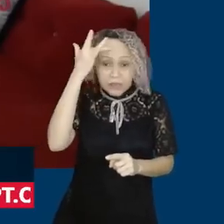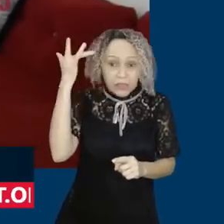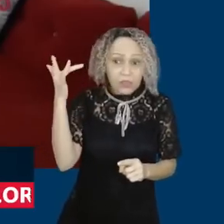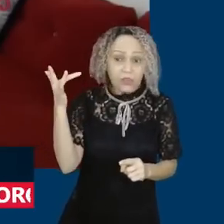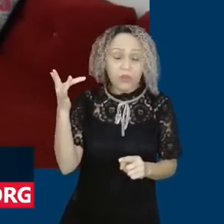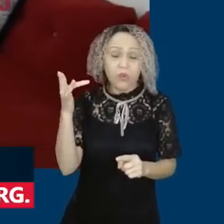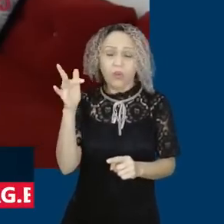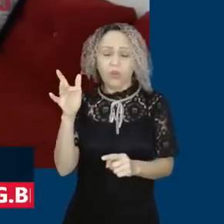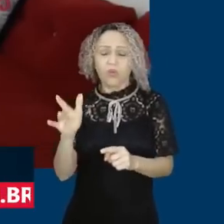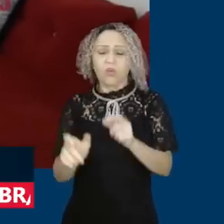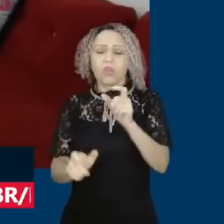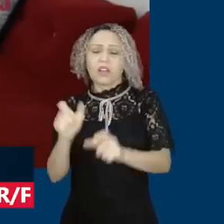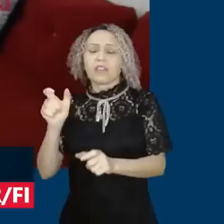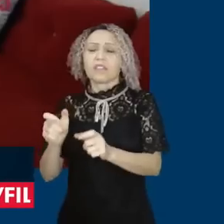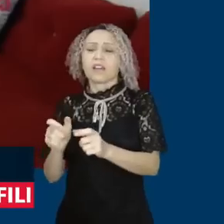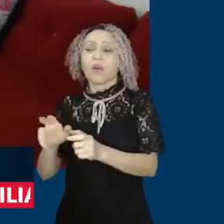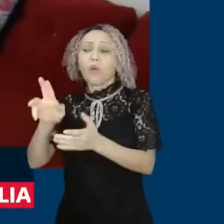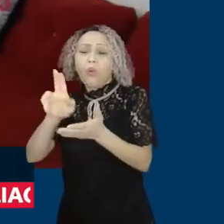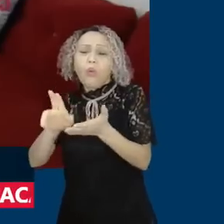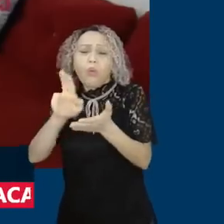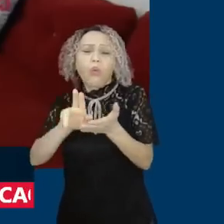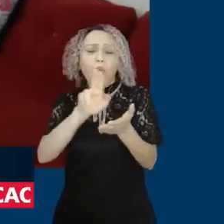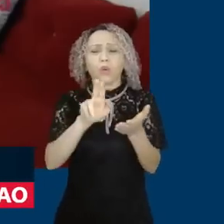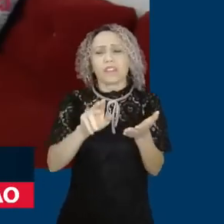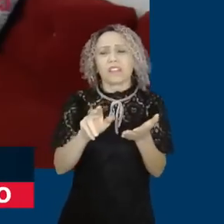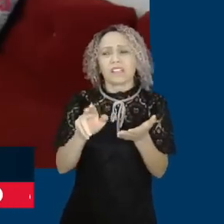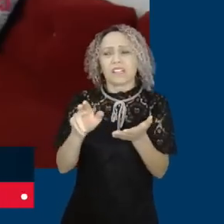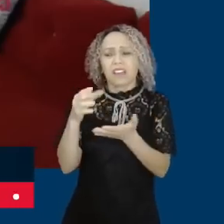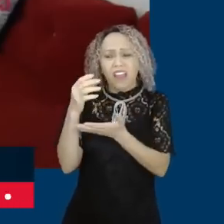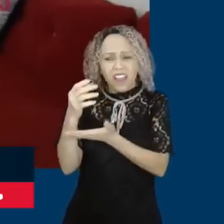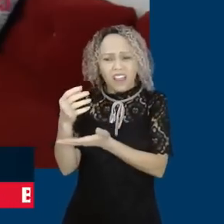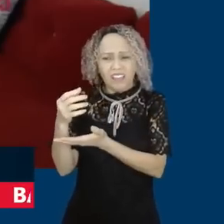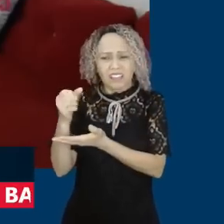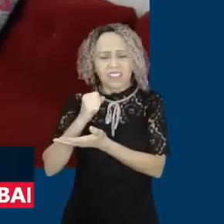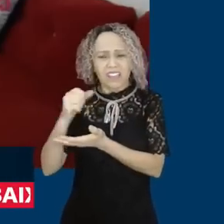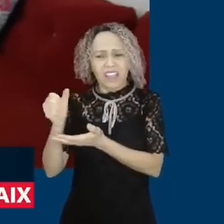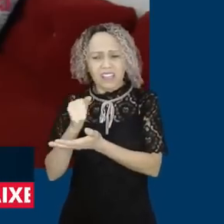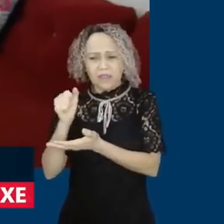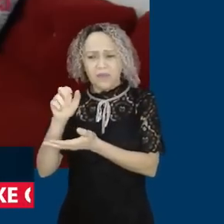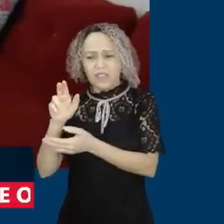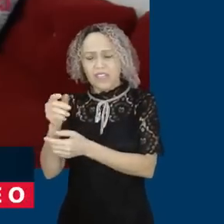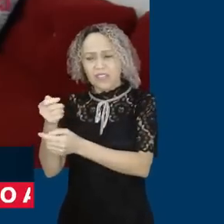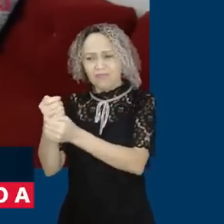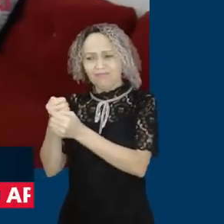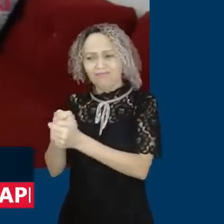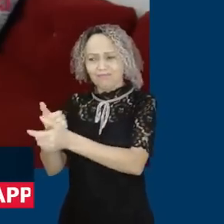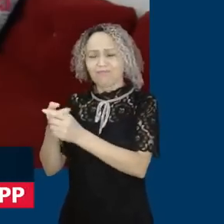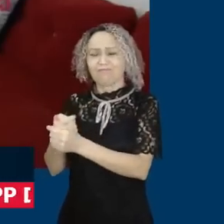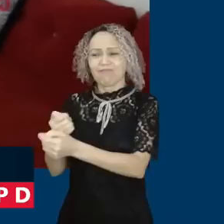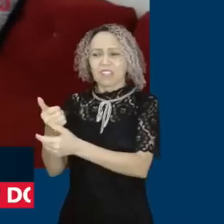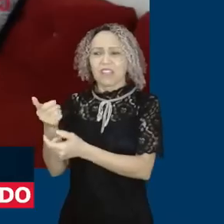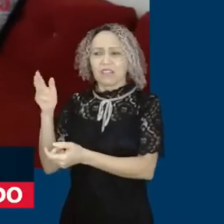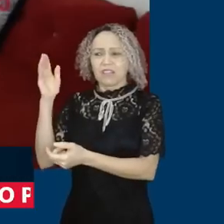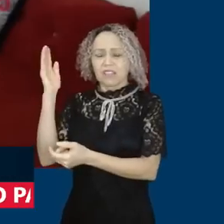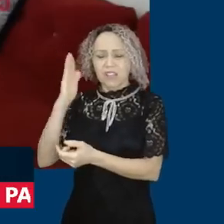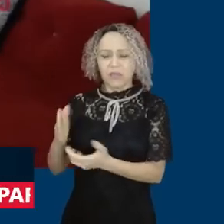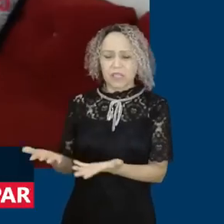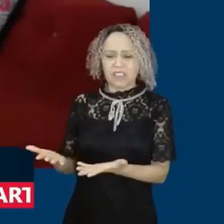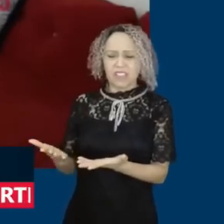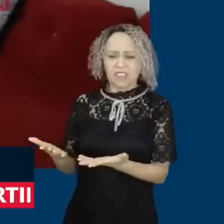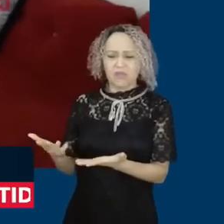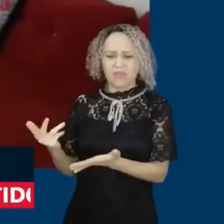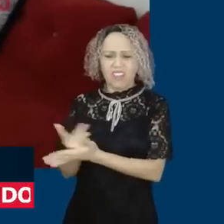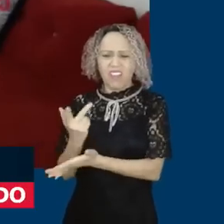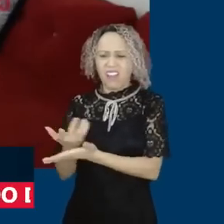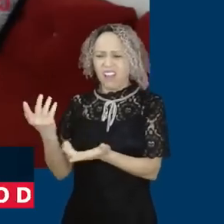isso, milhões que de fato estão agonizando na extrema pobreza e precisando desse auxílio, não recebem nada mais do que